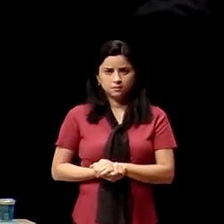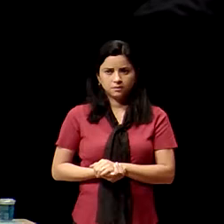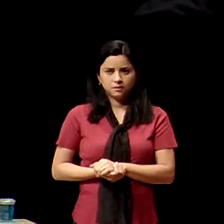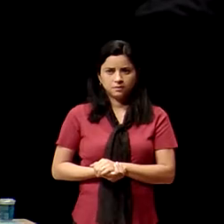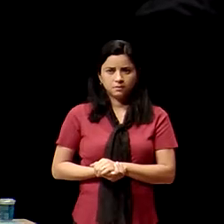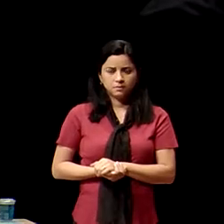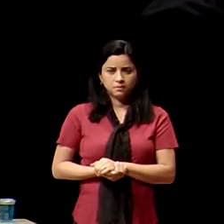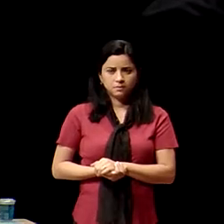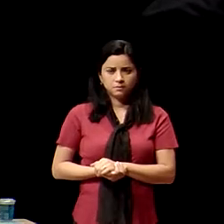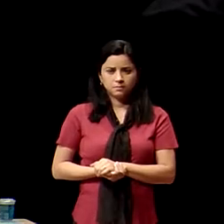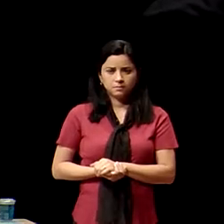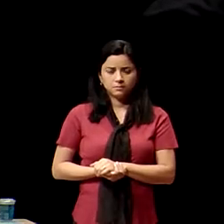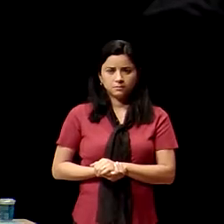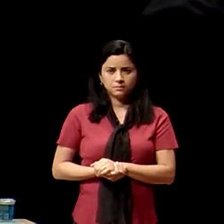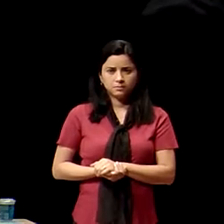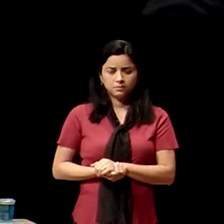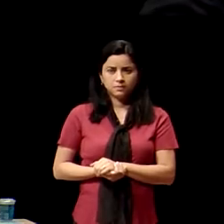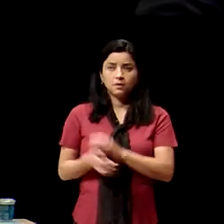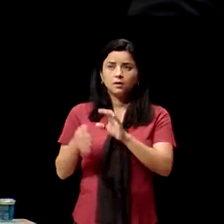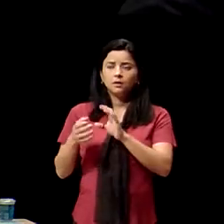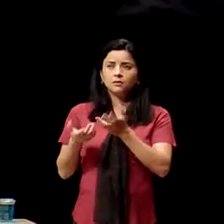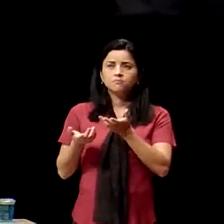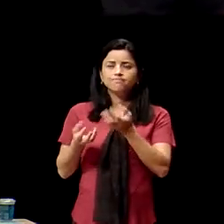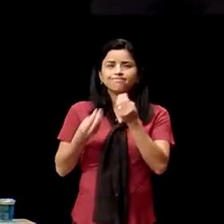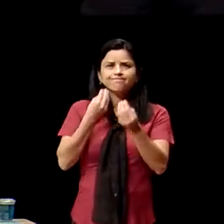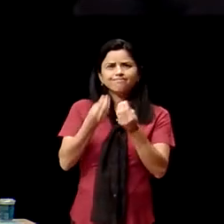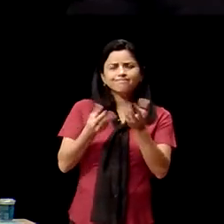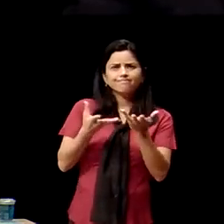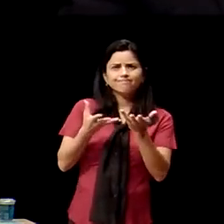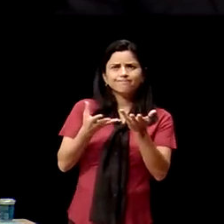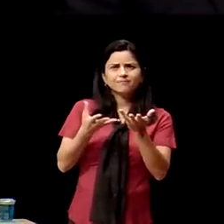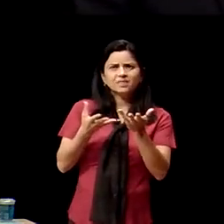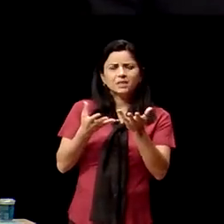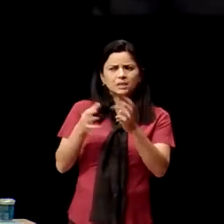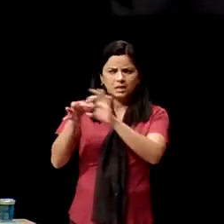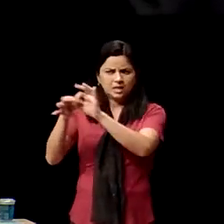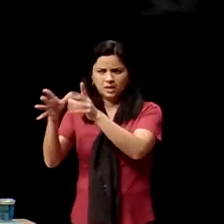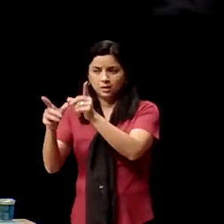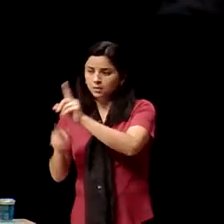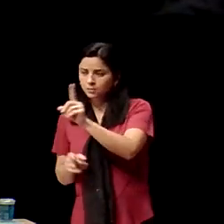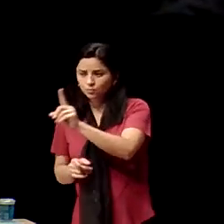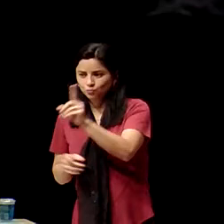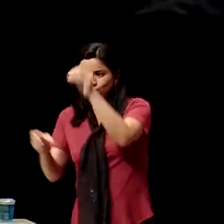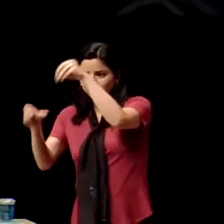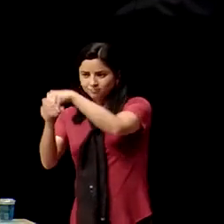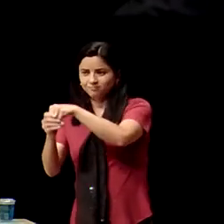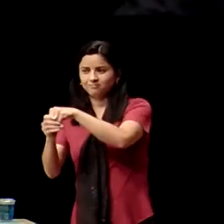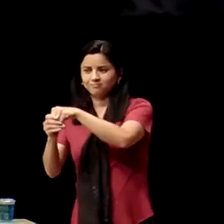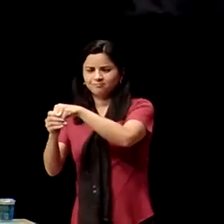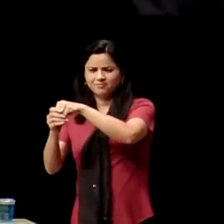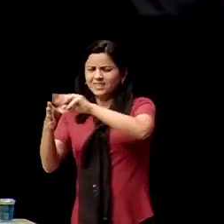real disciplinary independence. Como uma não independência dentro dessa